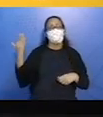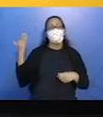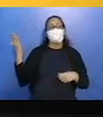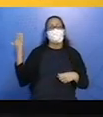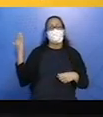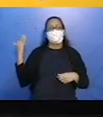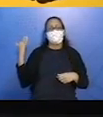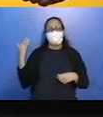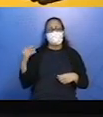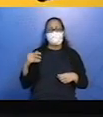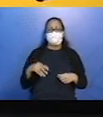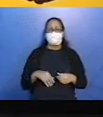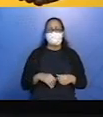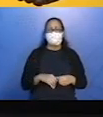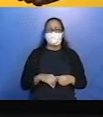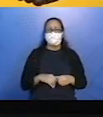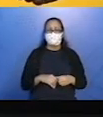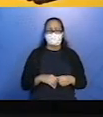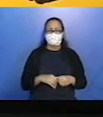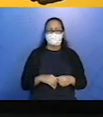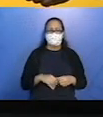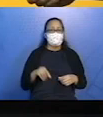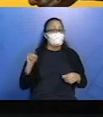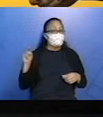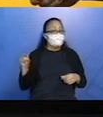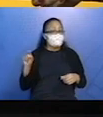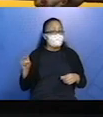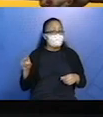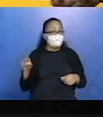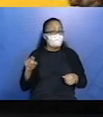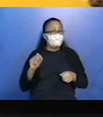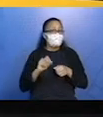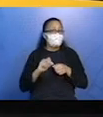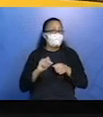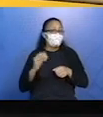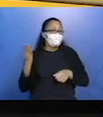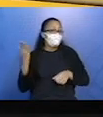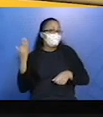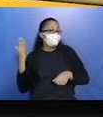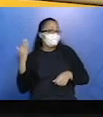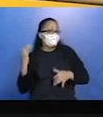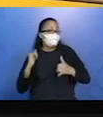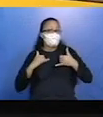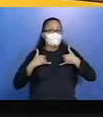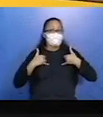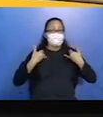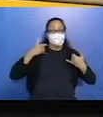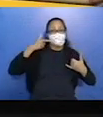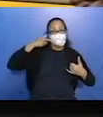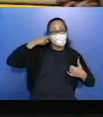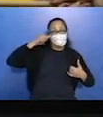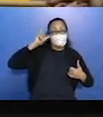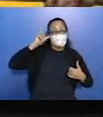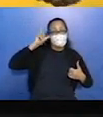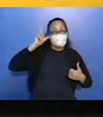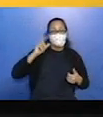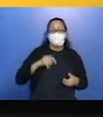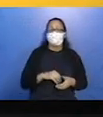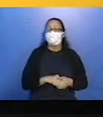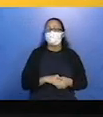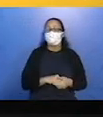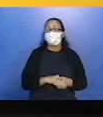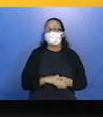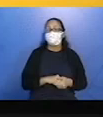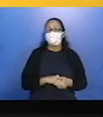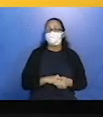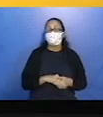que fica? Ela fez aniversário ontem. Olha a